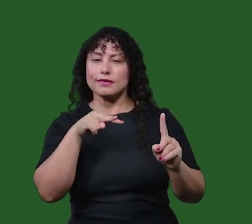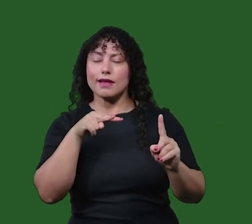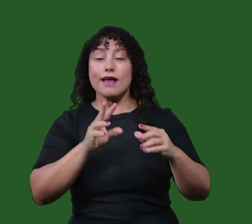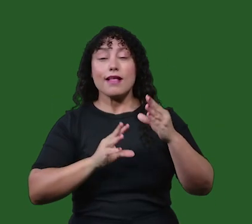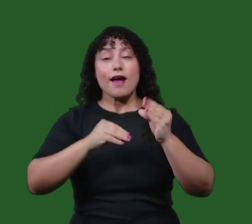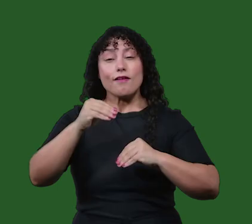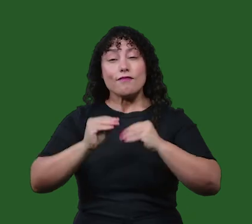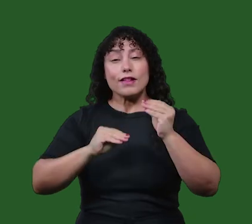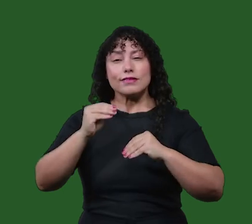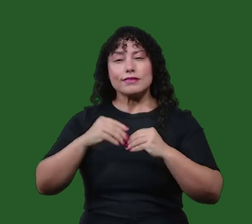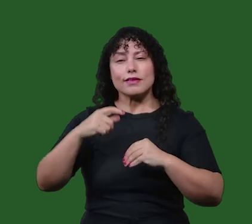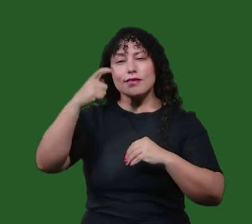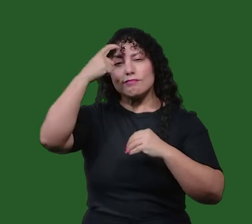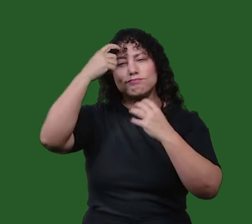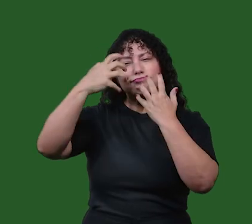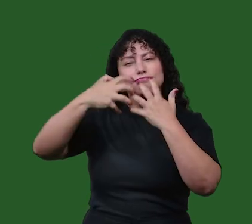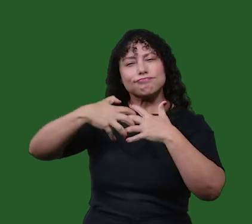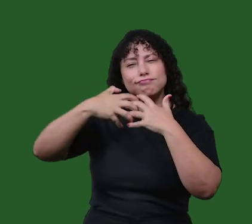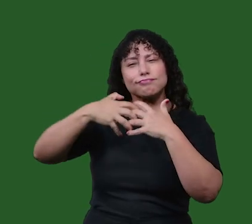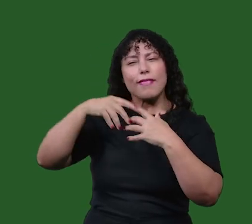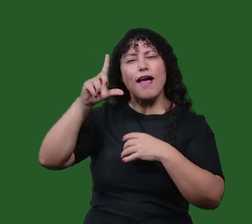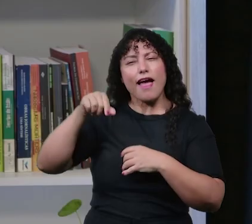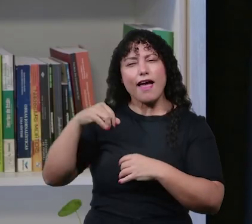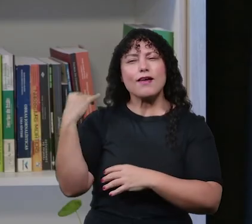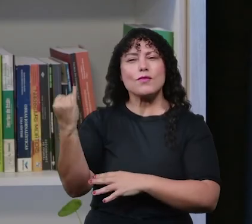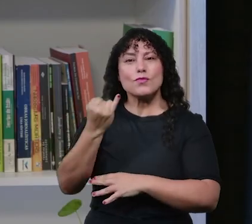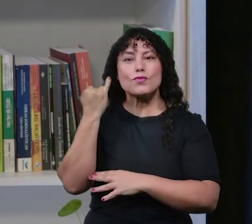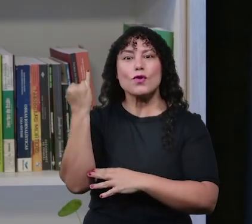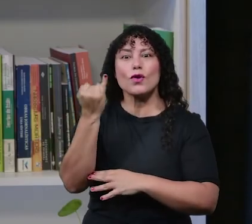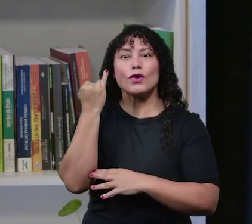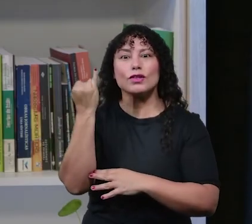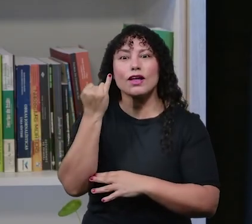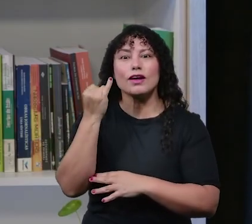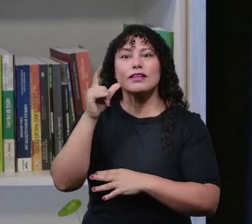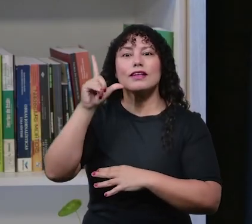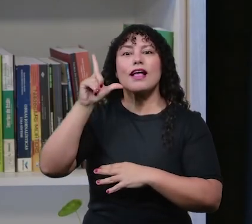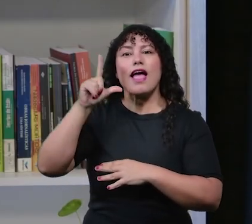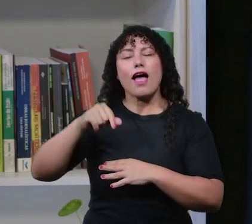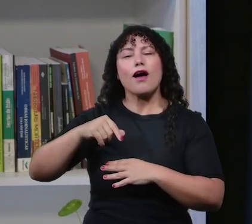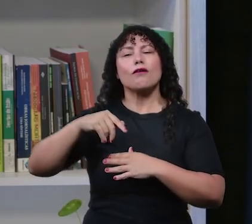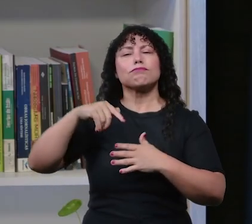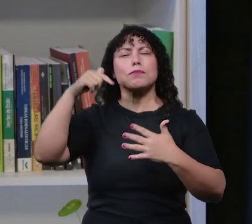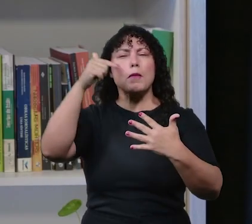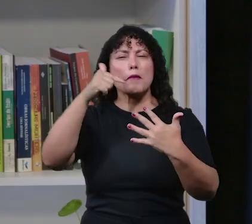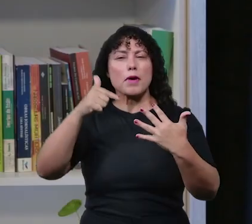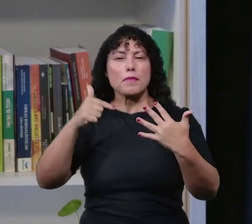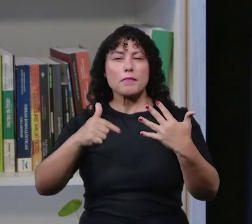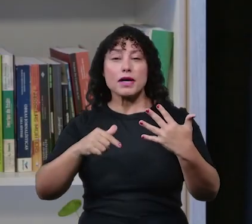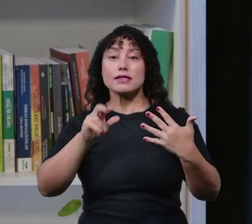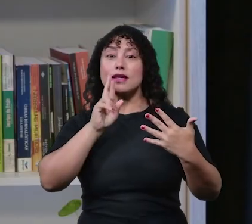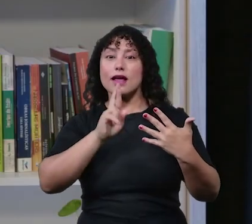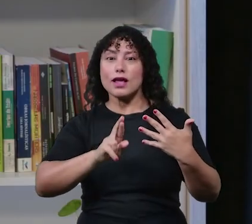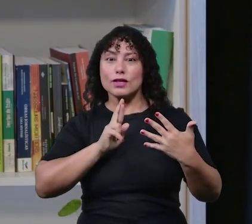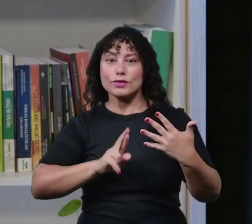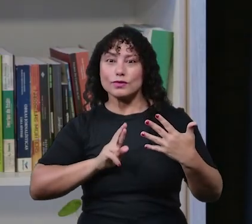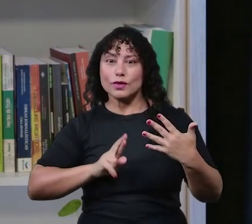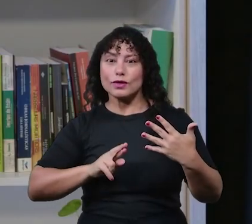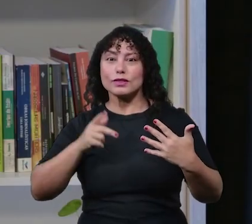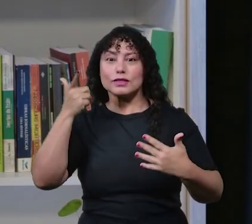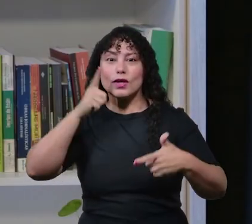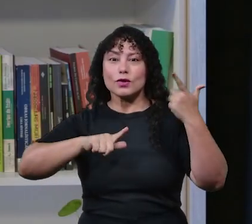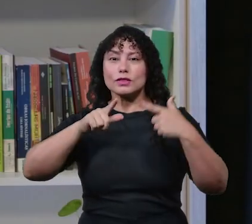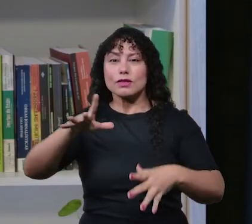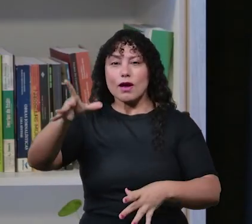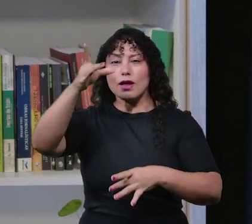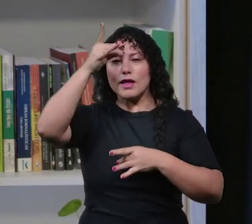perspectivas. Então, a flexibilidade cognitiva ela é muito importante e ela tem a ver com o repertório de soluções que você tem, que